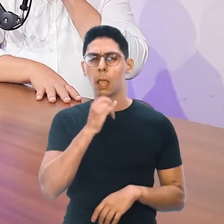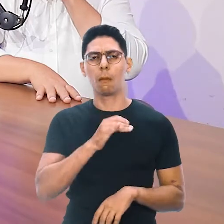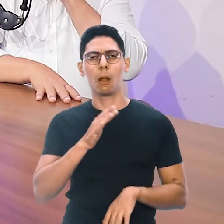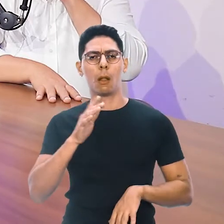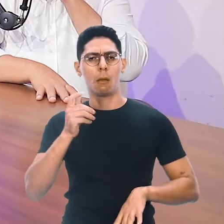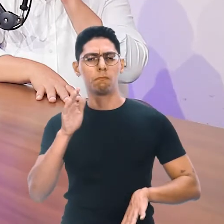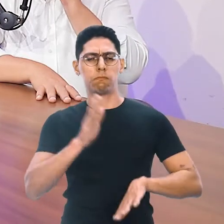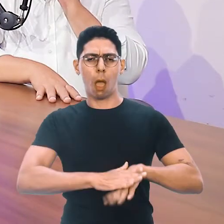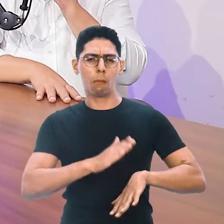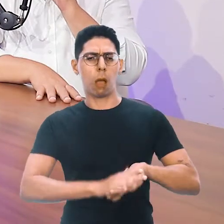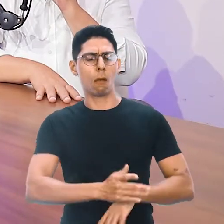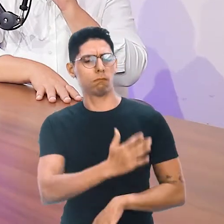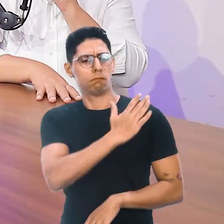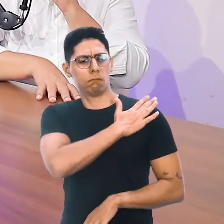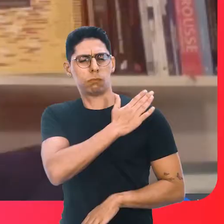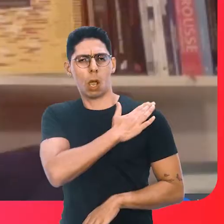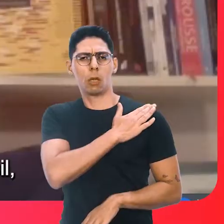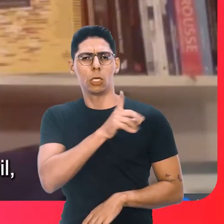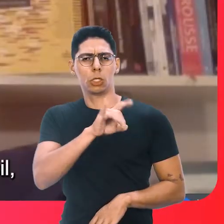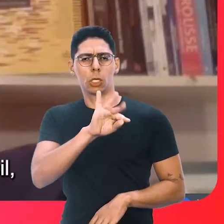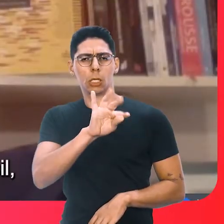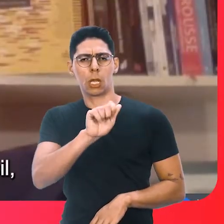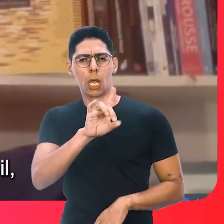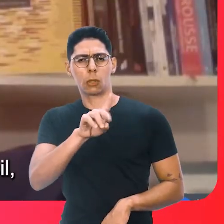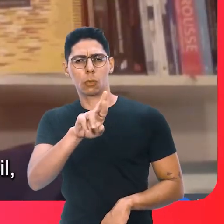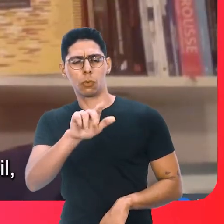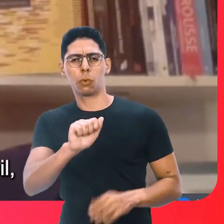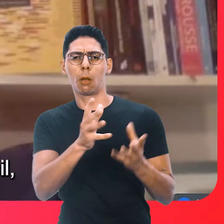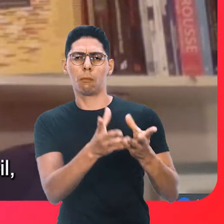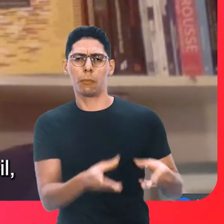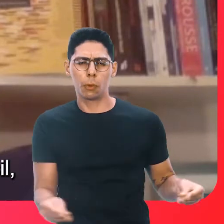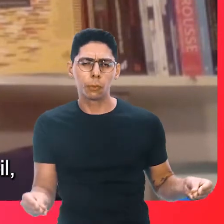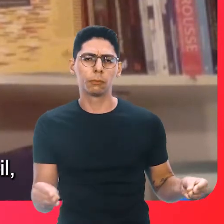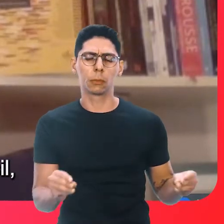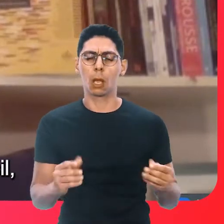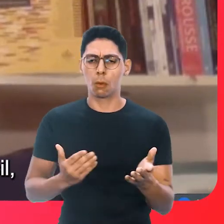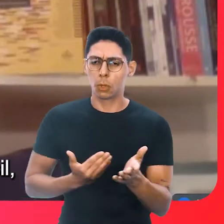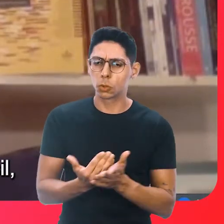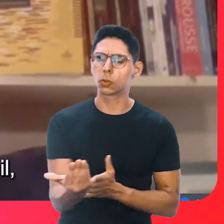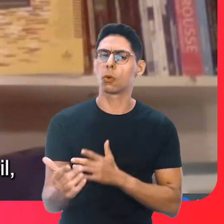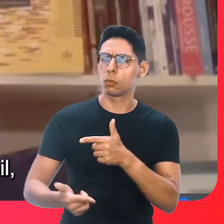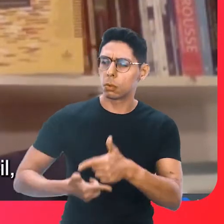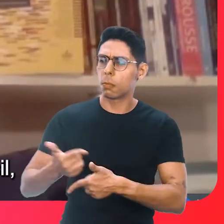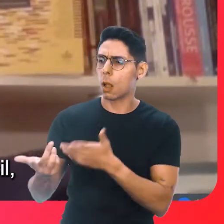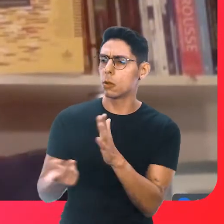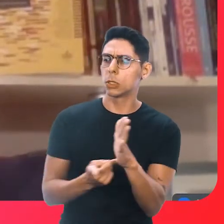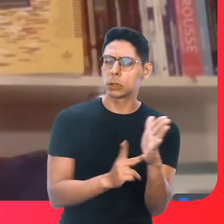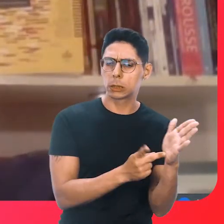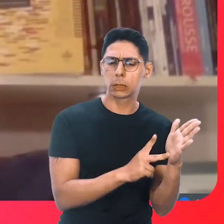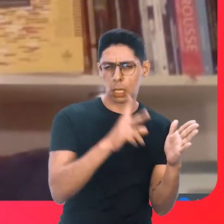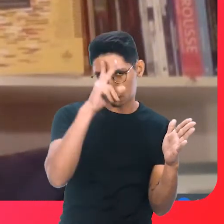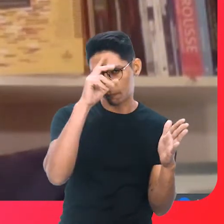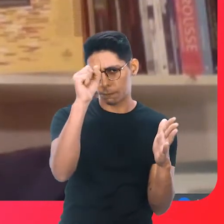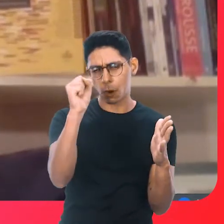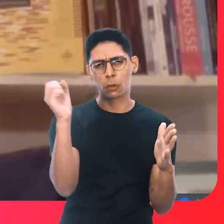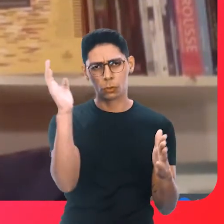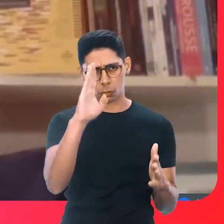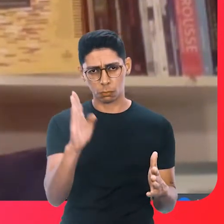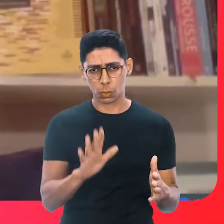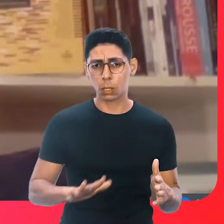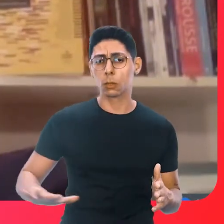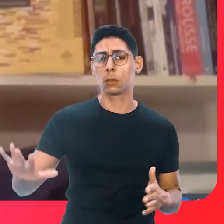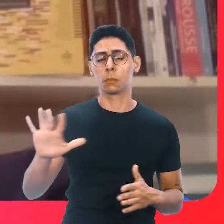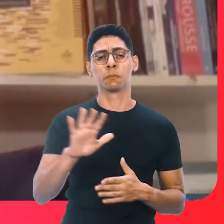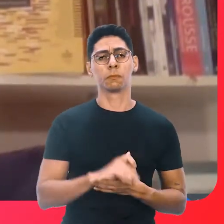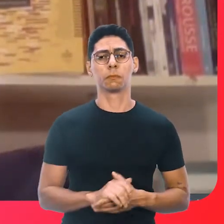militar, contribuíram para a criação de um movimento sindical forte no Brasil, não só no ABC, outras regiões também, é claro, mas